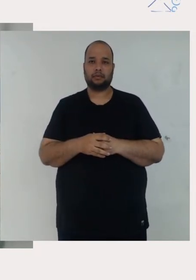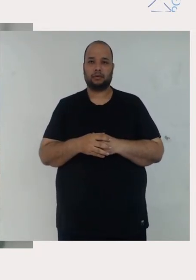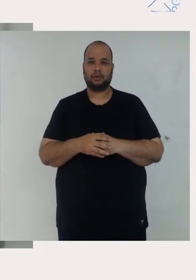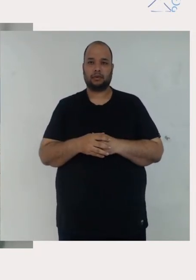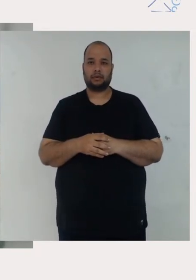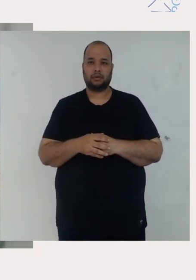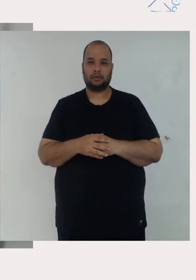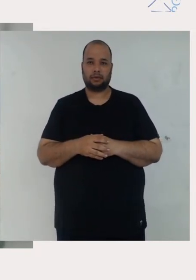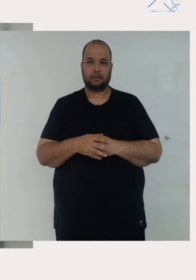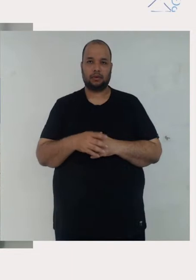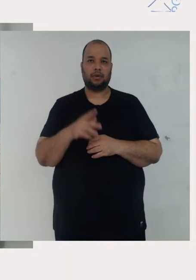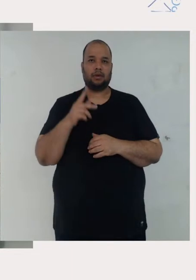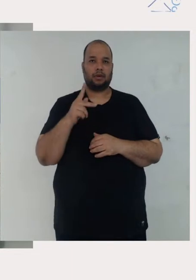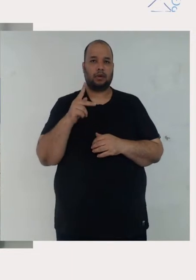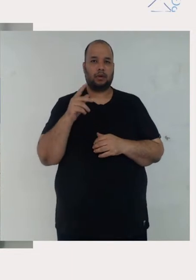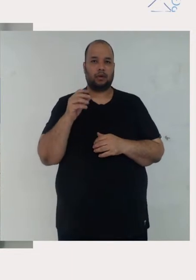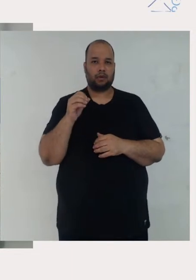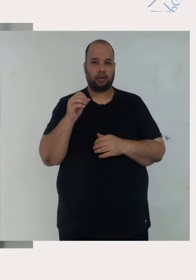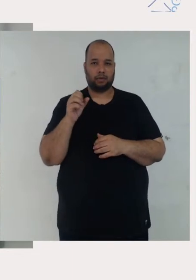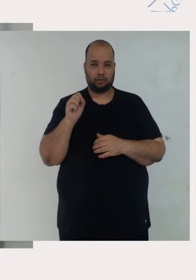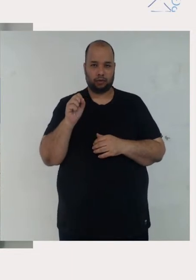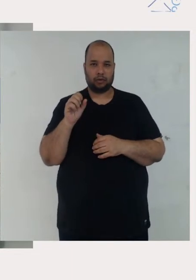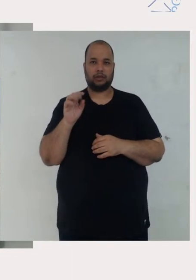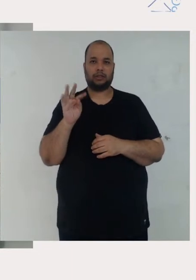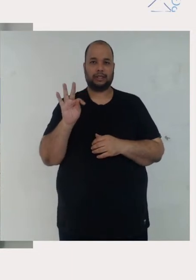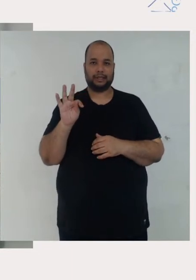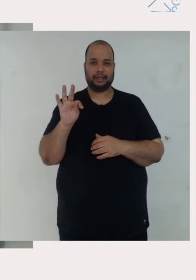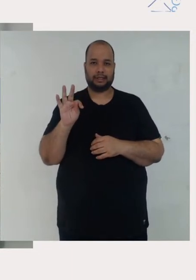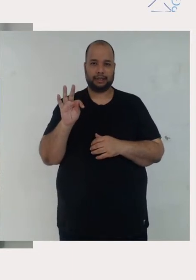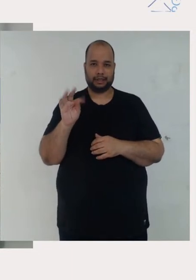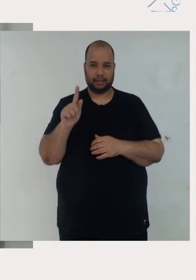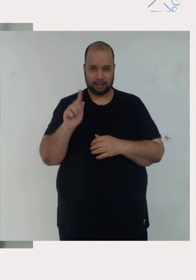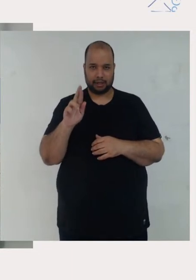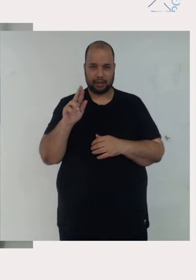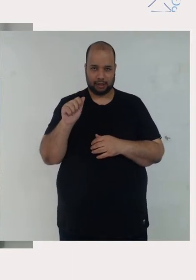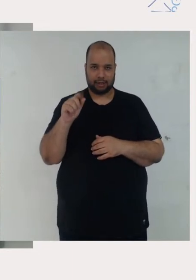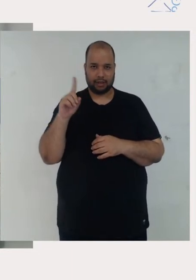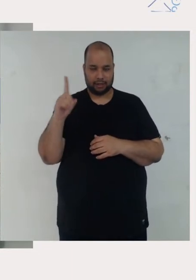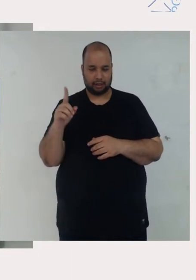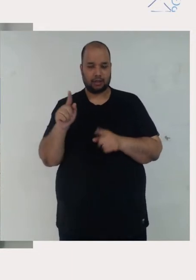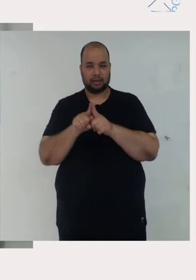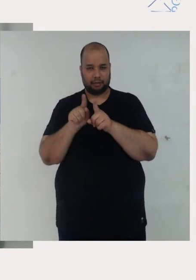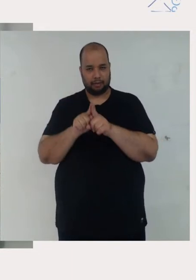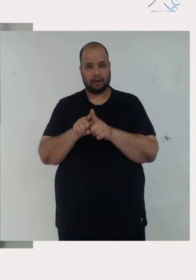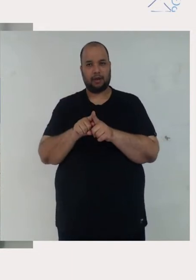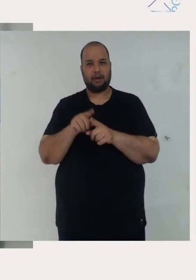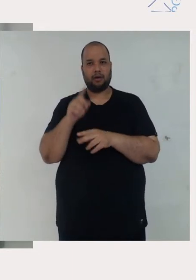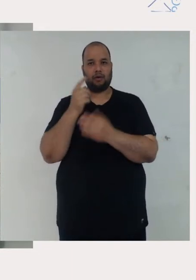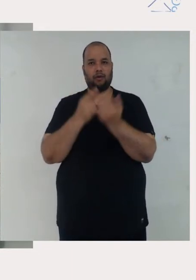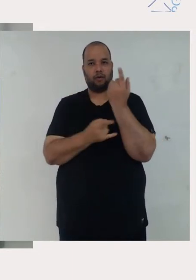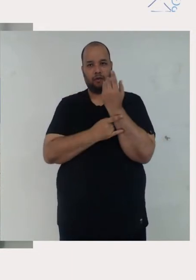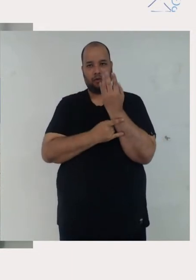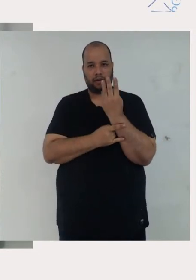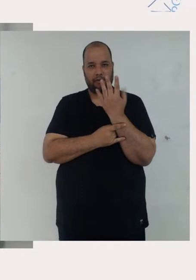pós-grade, FAI, UFMG, especialista em Educação Inclusiva pela Escola de Governo da Fundação João